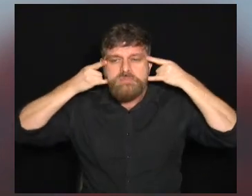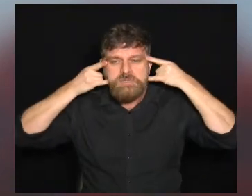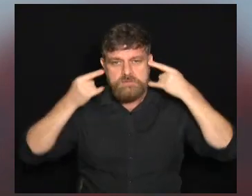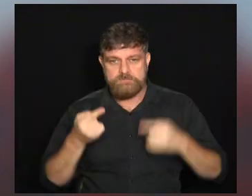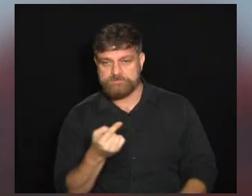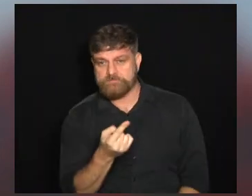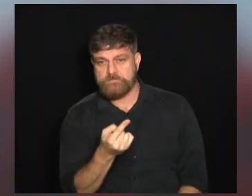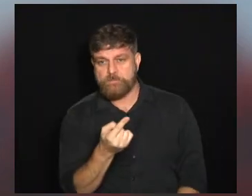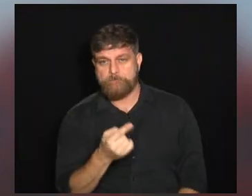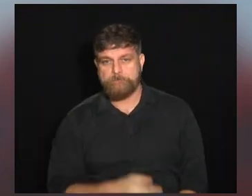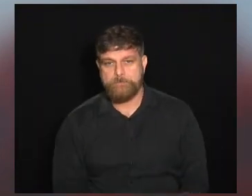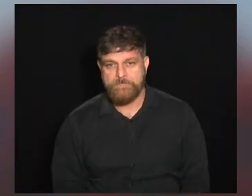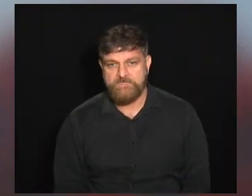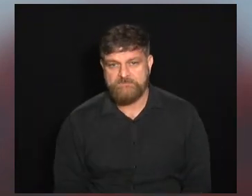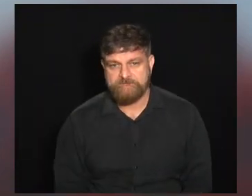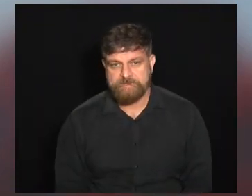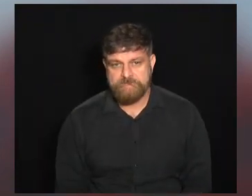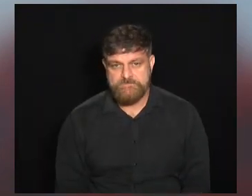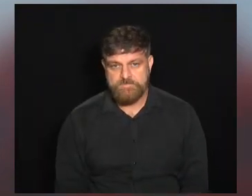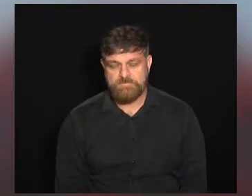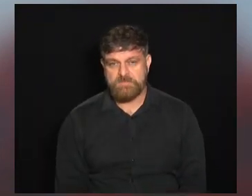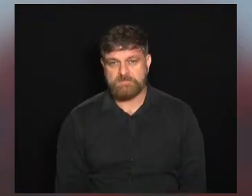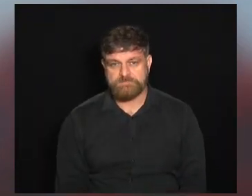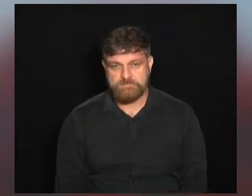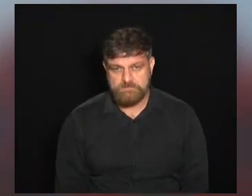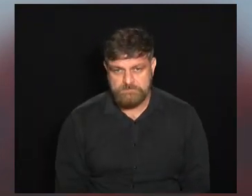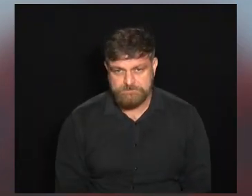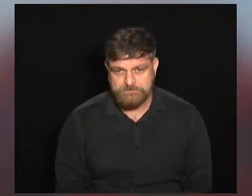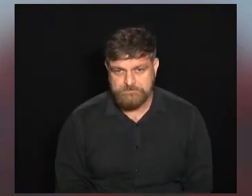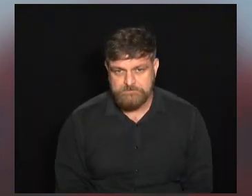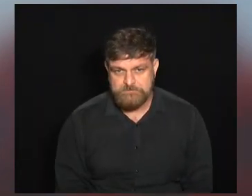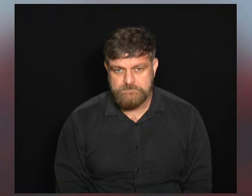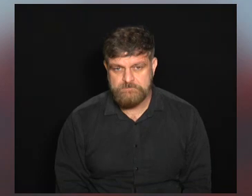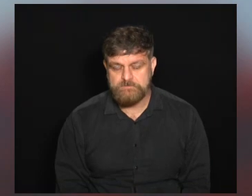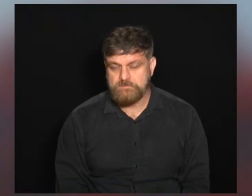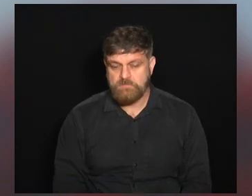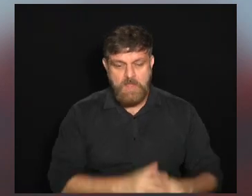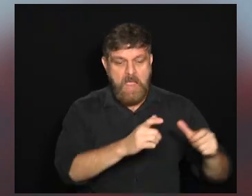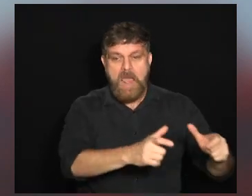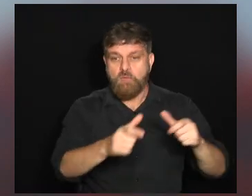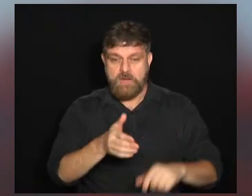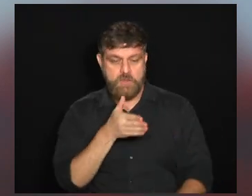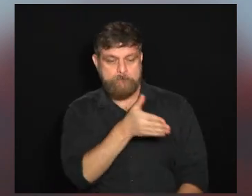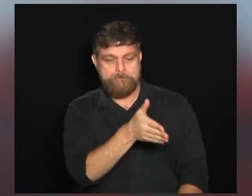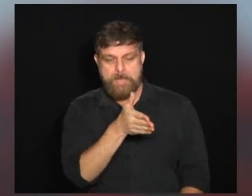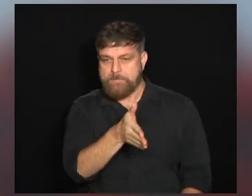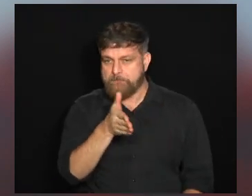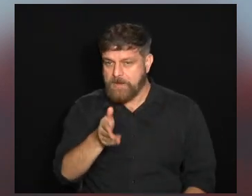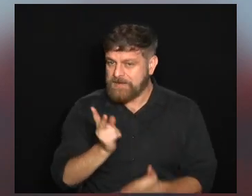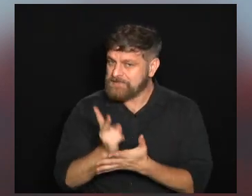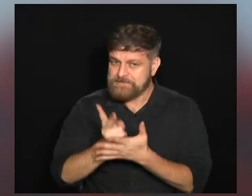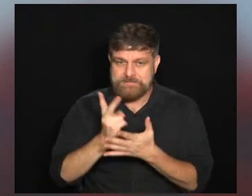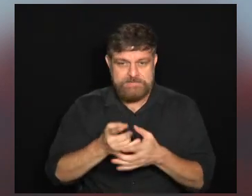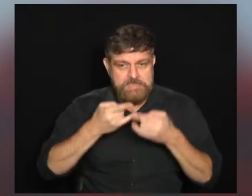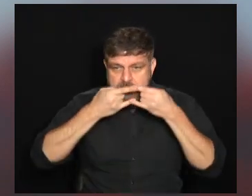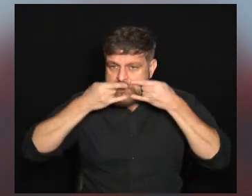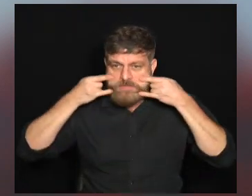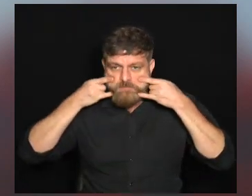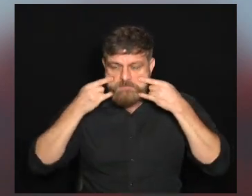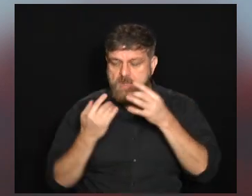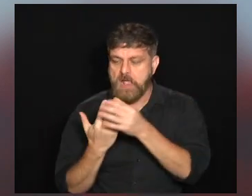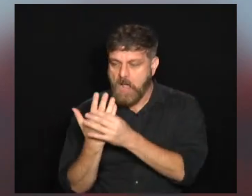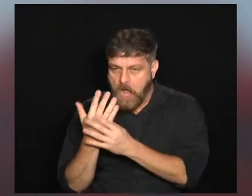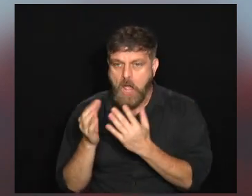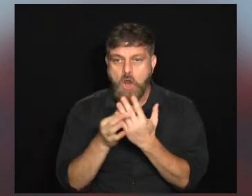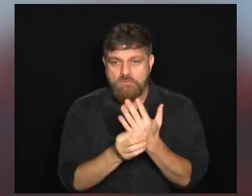máscara. Em cada local que eu vou, sempre de máscara, luva, é